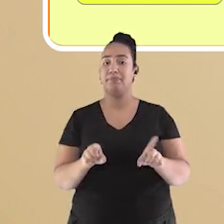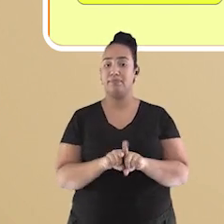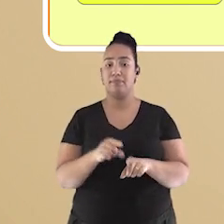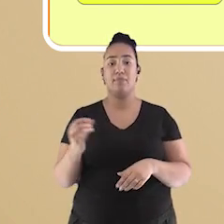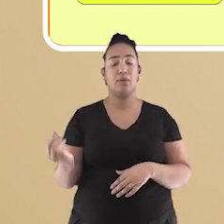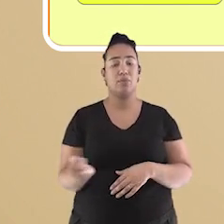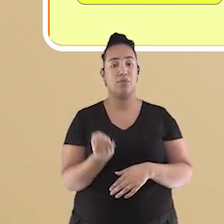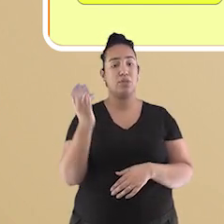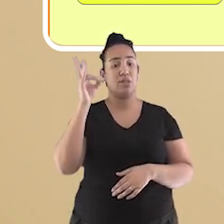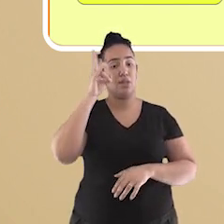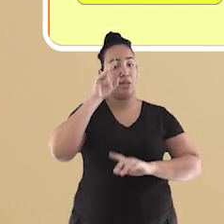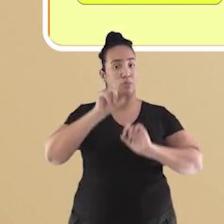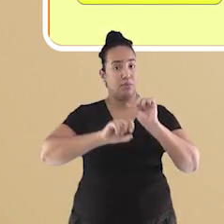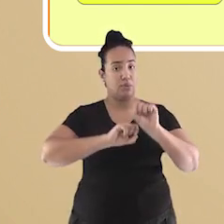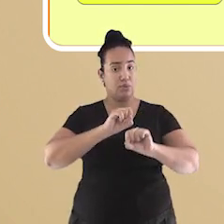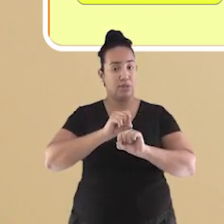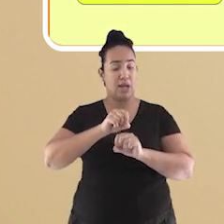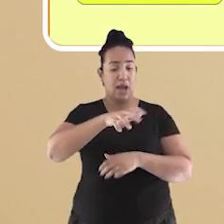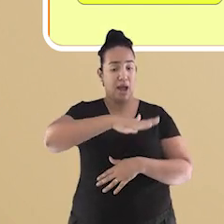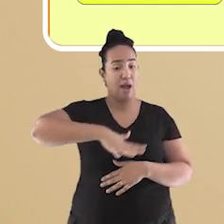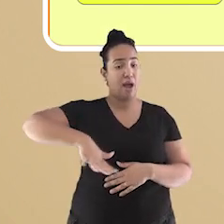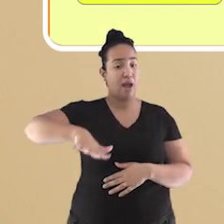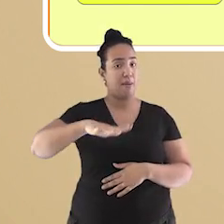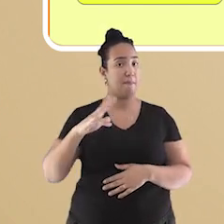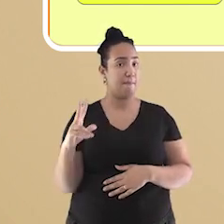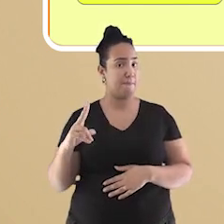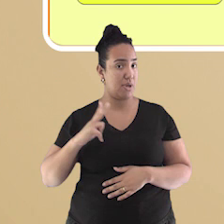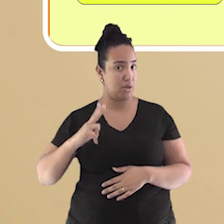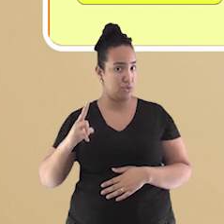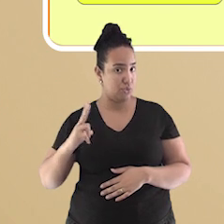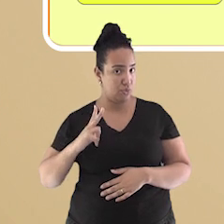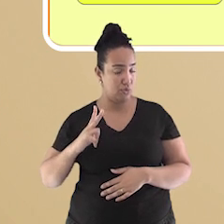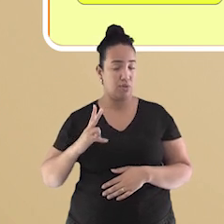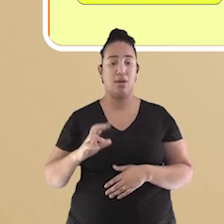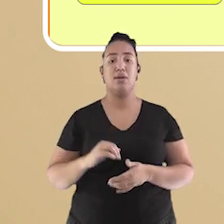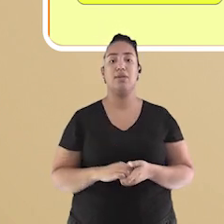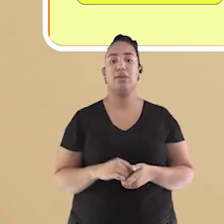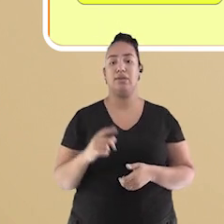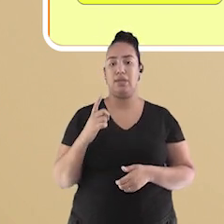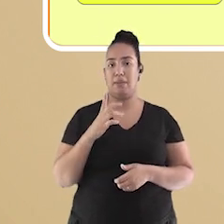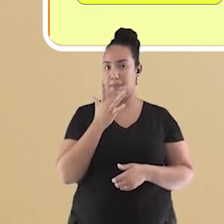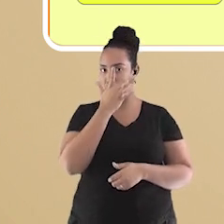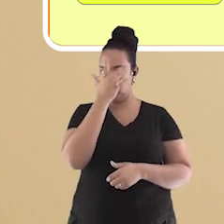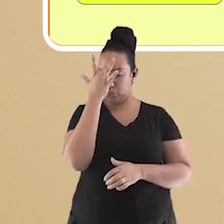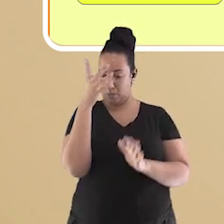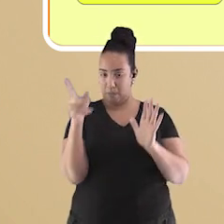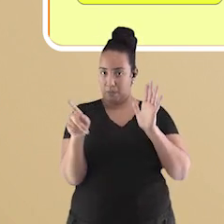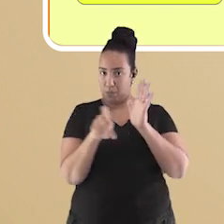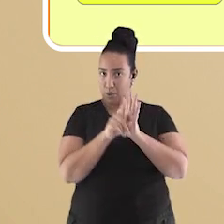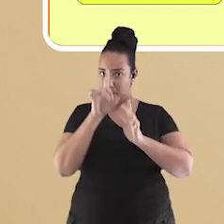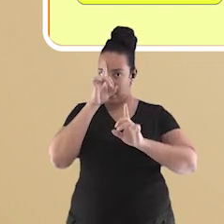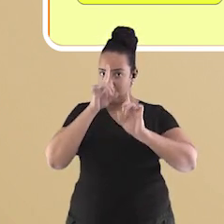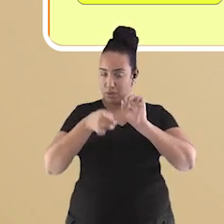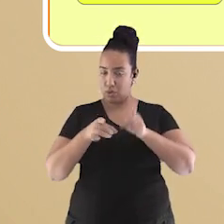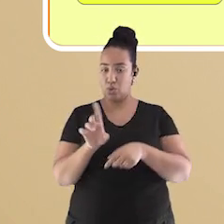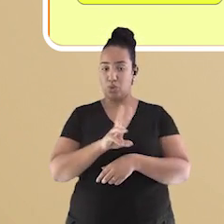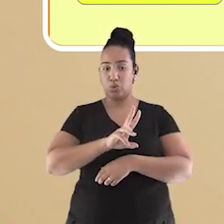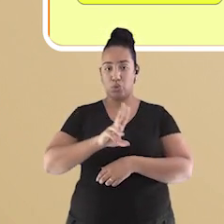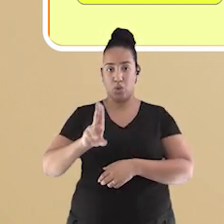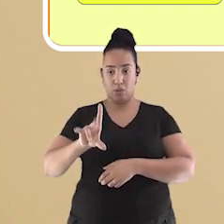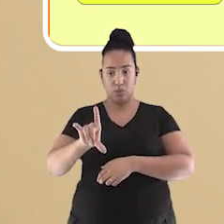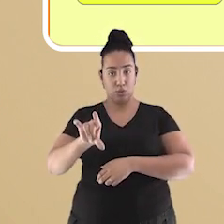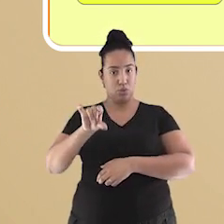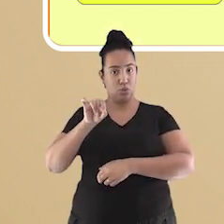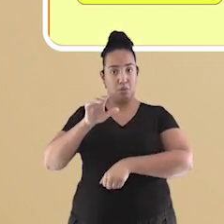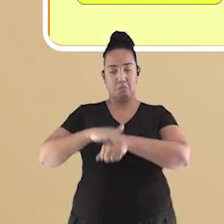importante ressaltar que espaços particulares, ou seja, que têm dono, têm os nomes